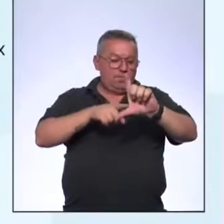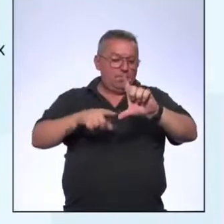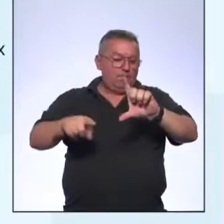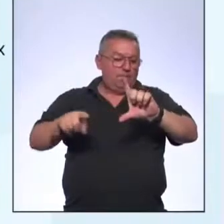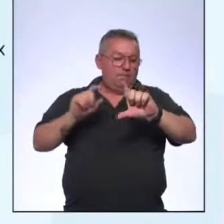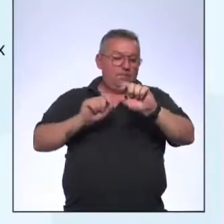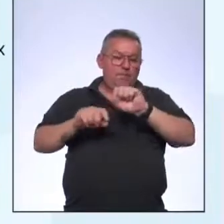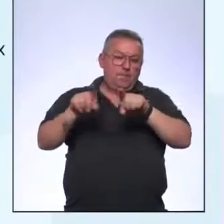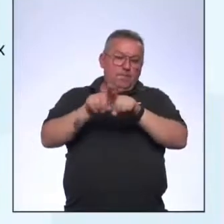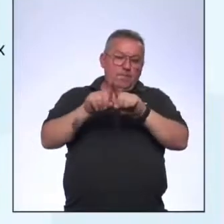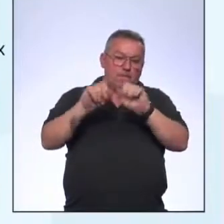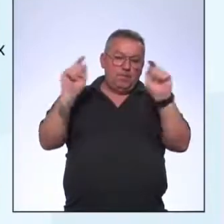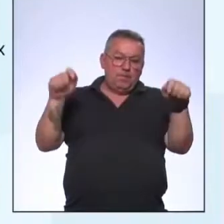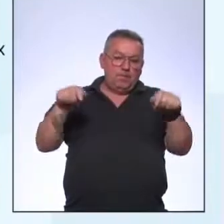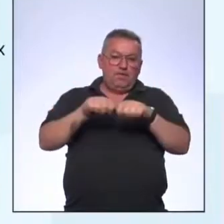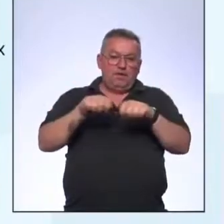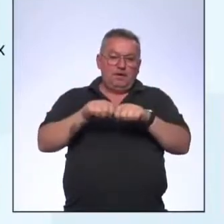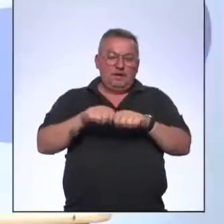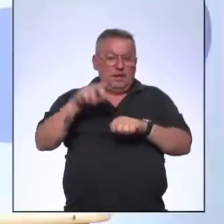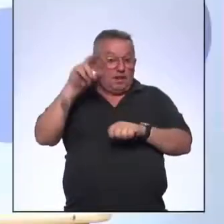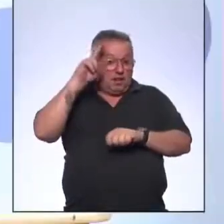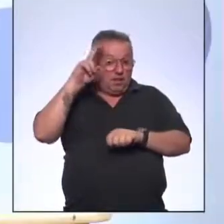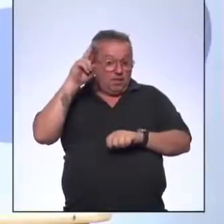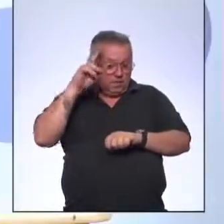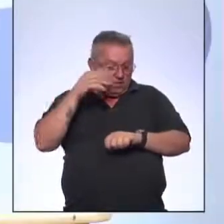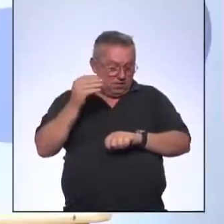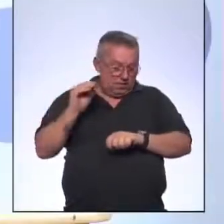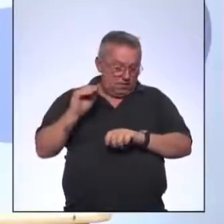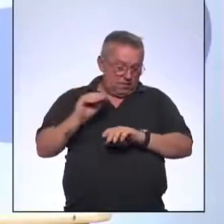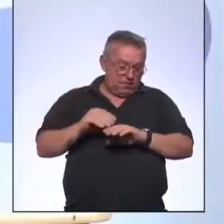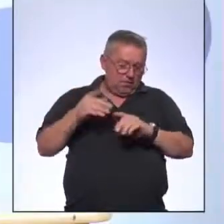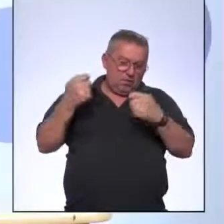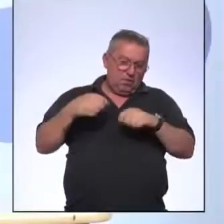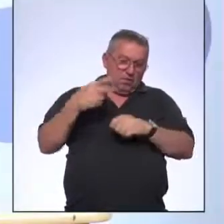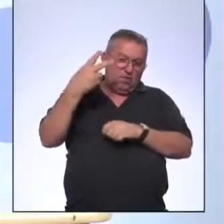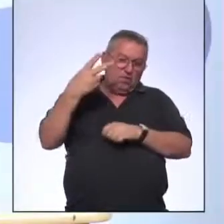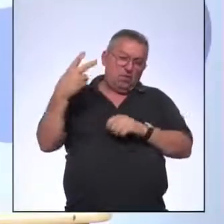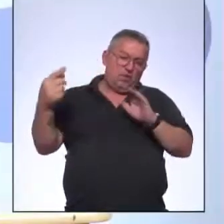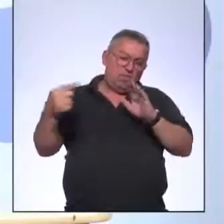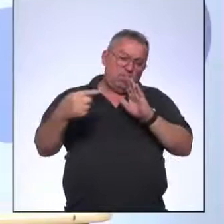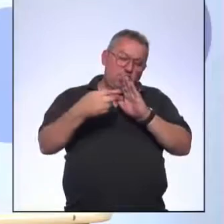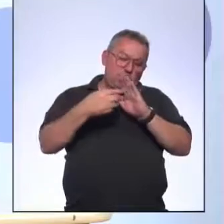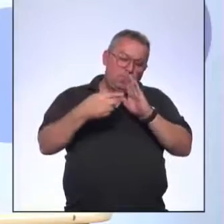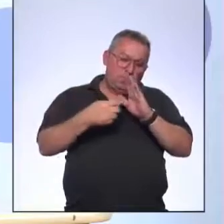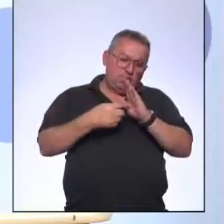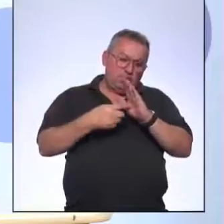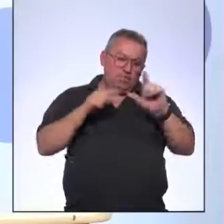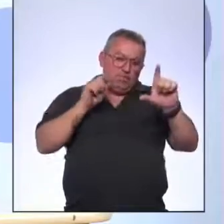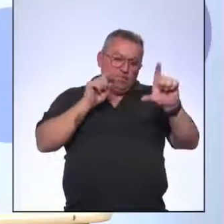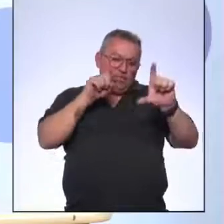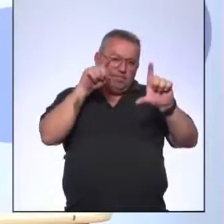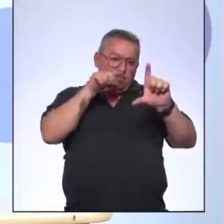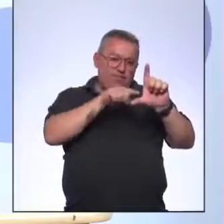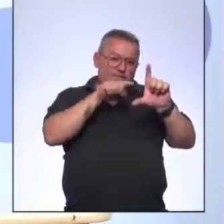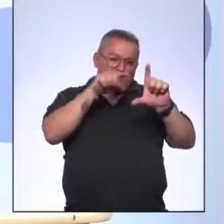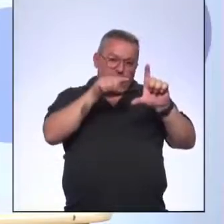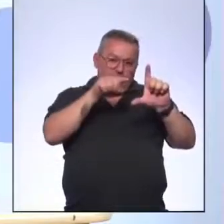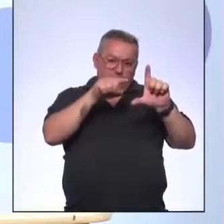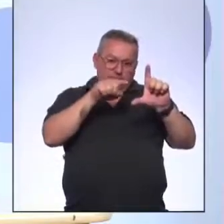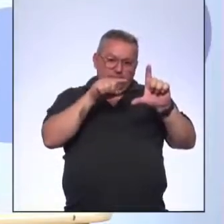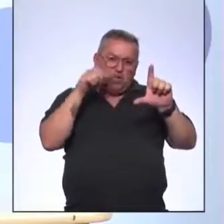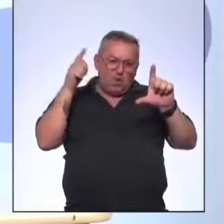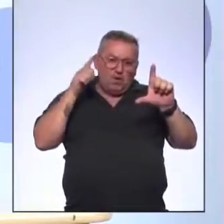vendo e para poder construir Lembrando que como você colocou preciso pelo menos: os: você constrói o gráfico